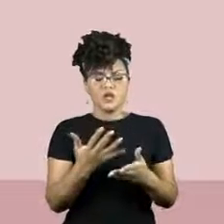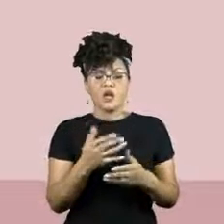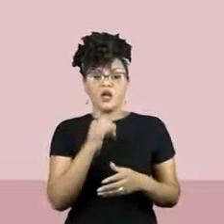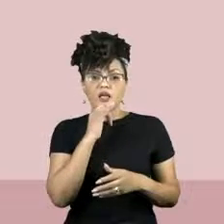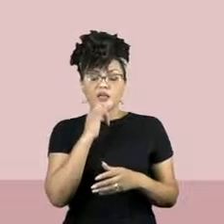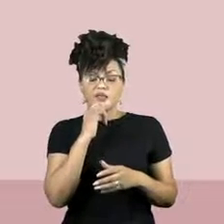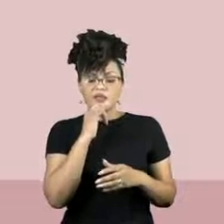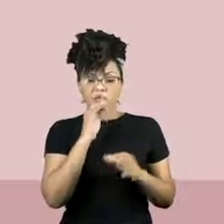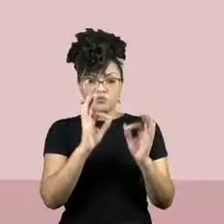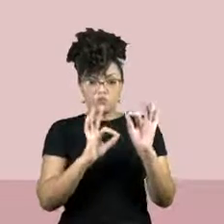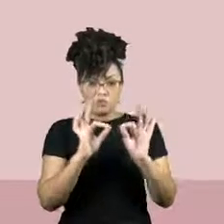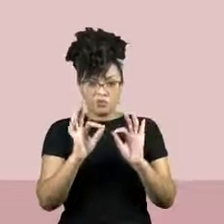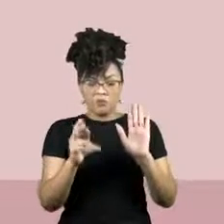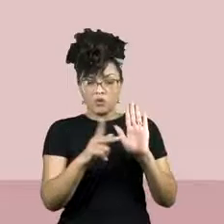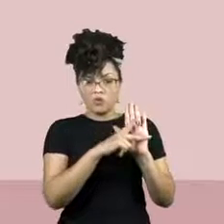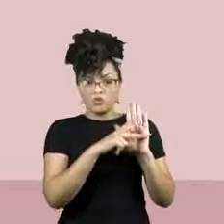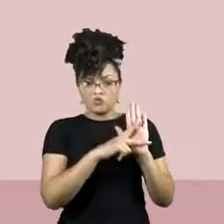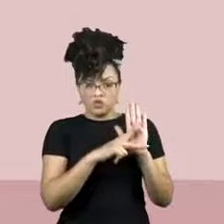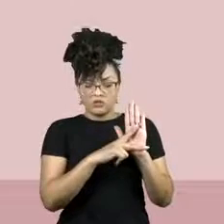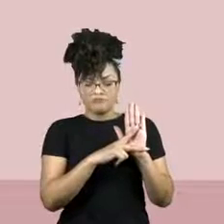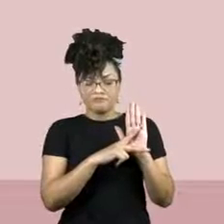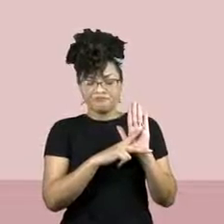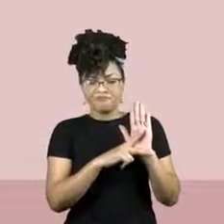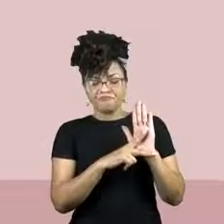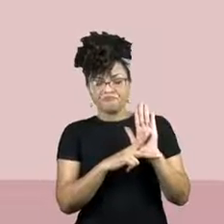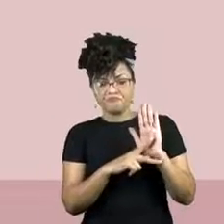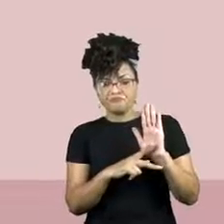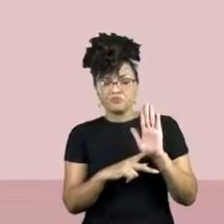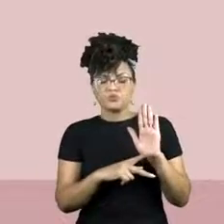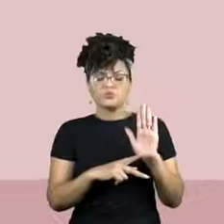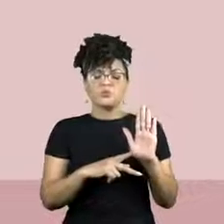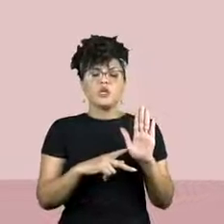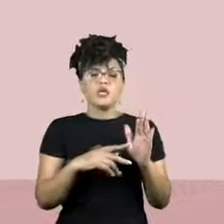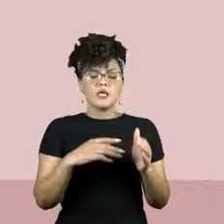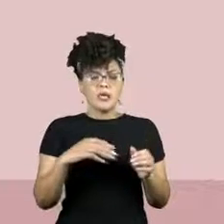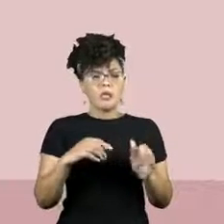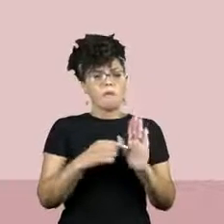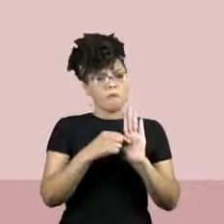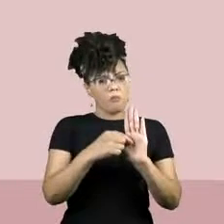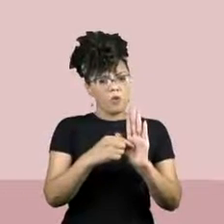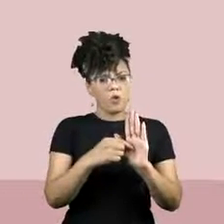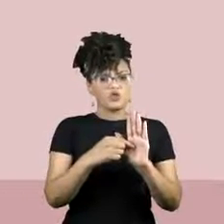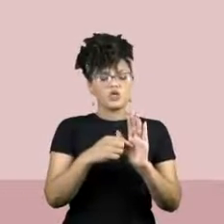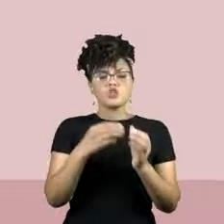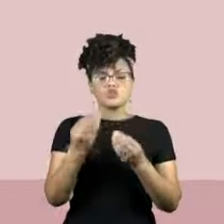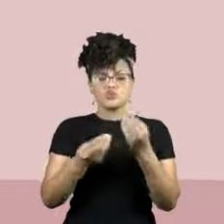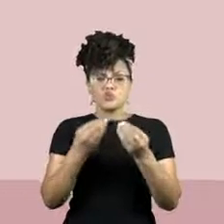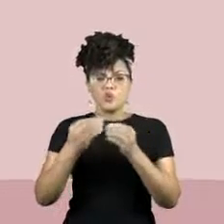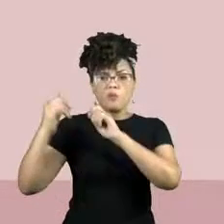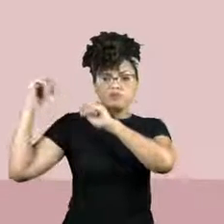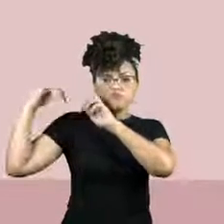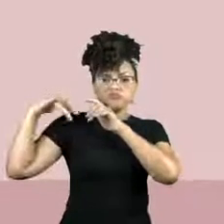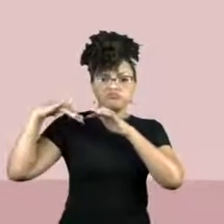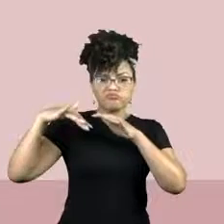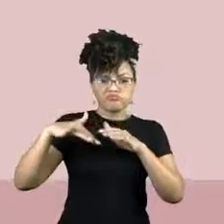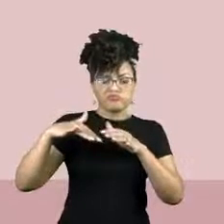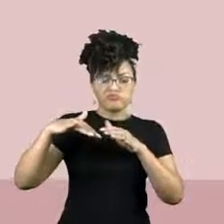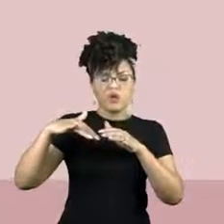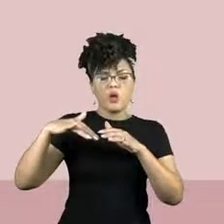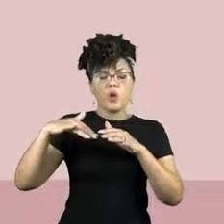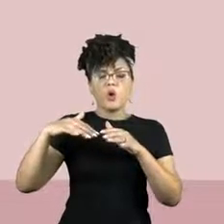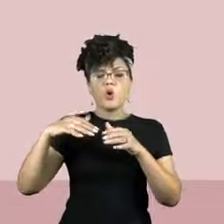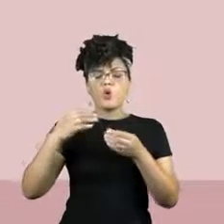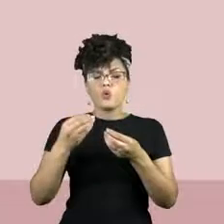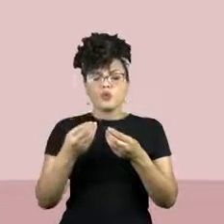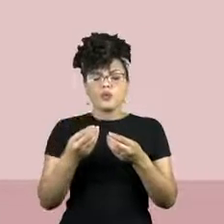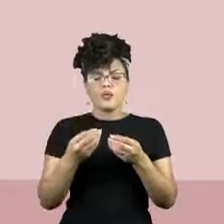projetos, tá, que envolveram, em pouco ou muito a situação de deslizamento, né, em algumas situações um